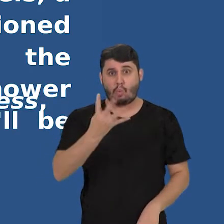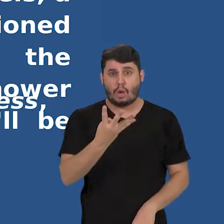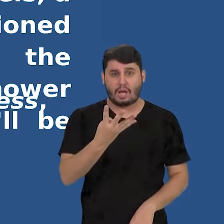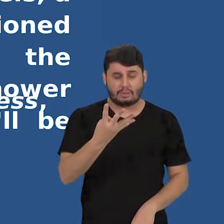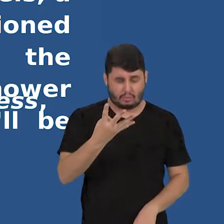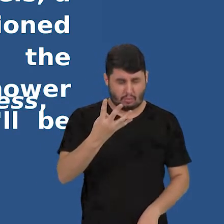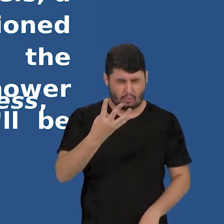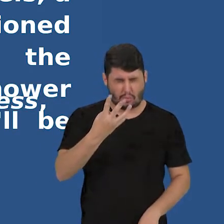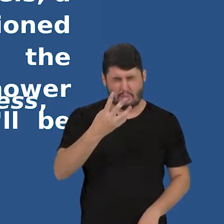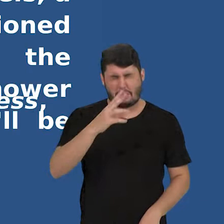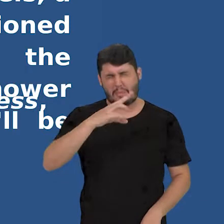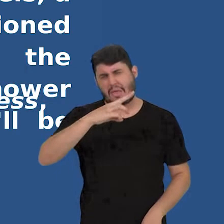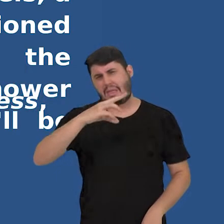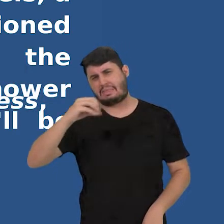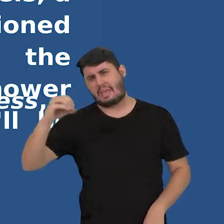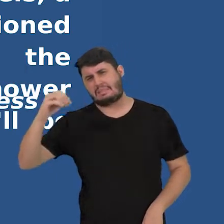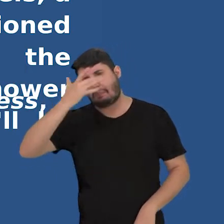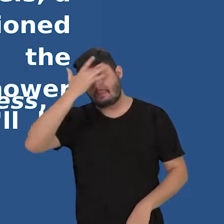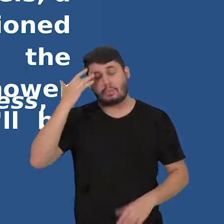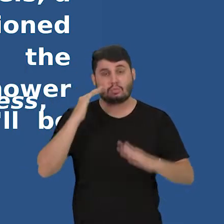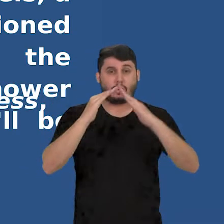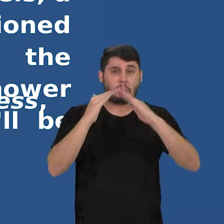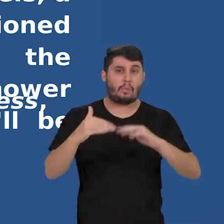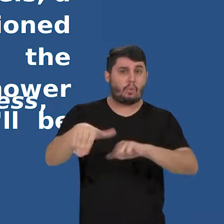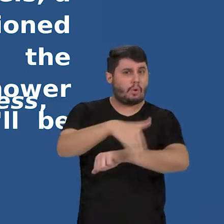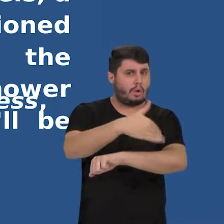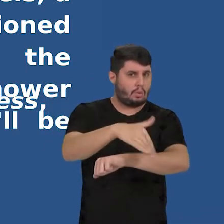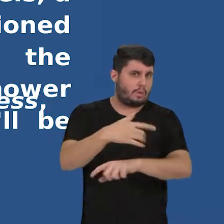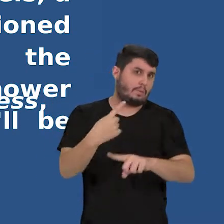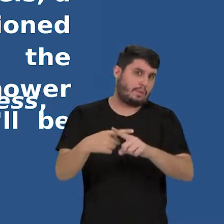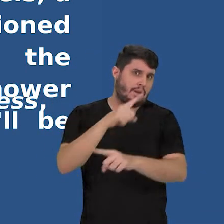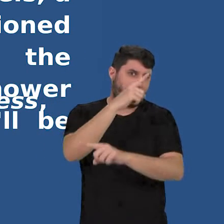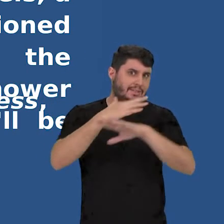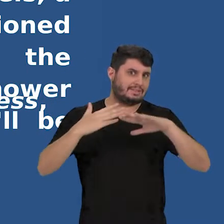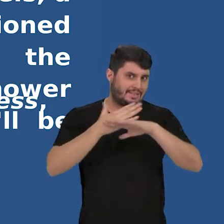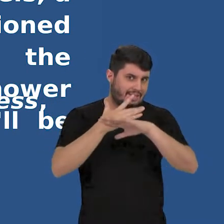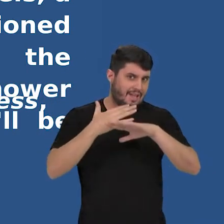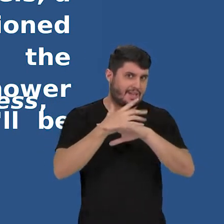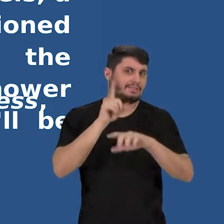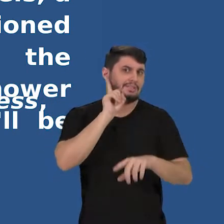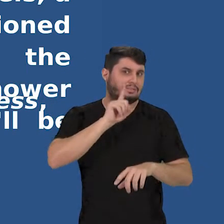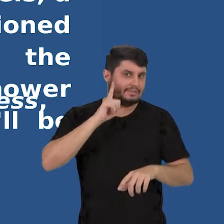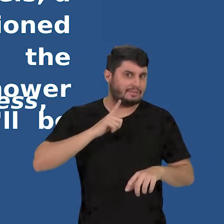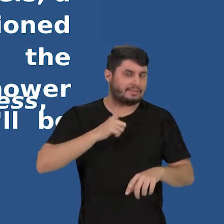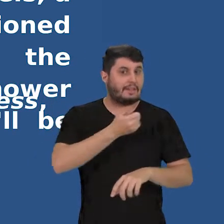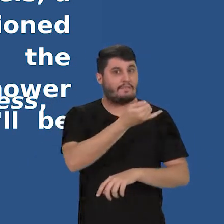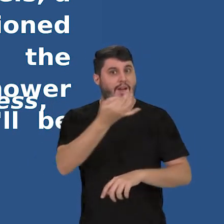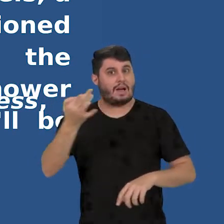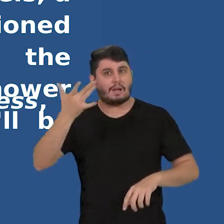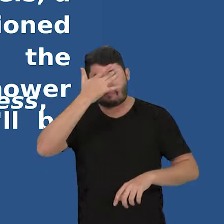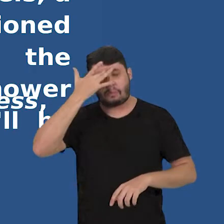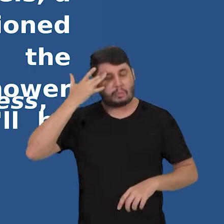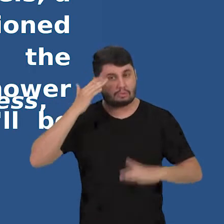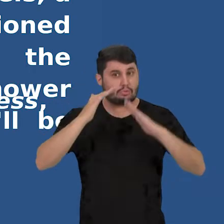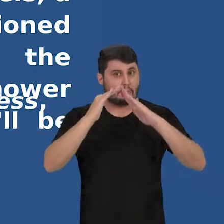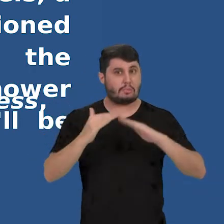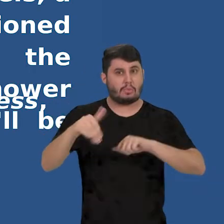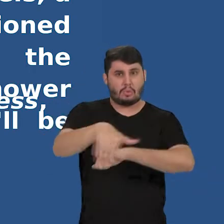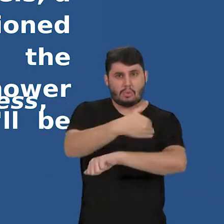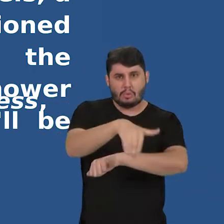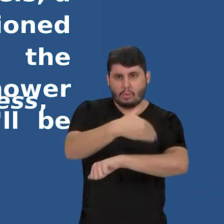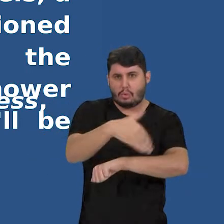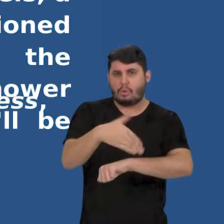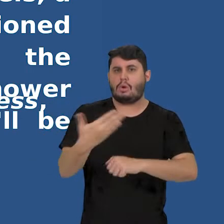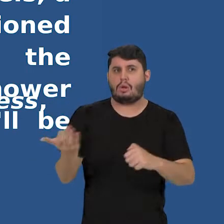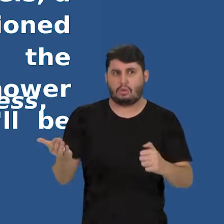pessoas morando nas ruas, né? A gente tem aquela ilusão que tem cidades americanas, a maravilha dos filmes, né? Mas tem 4.300 pessoas morando na rua, uma cidade muito grande, né? Muita